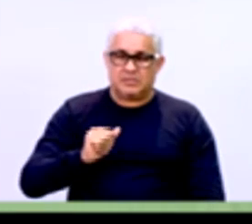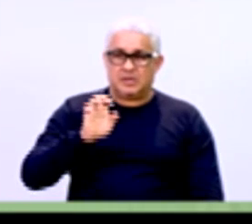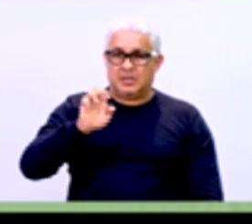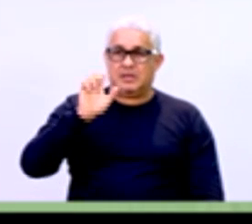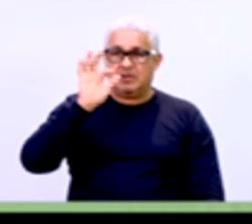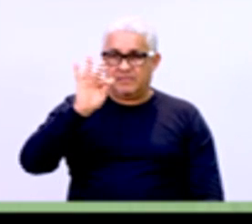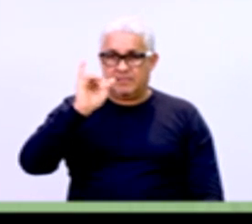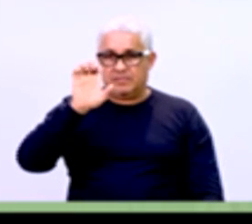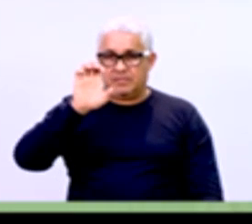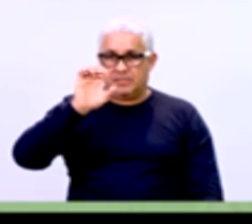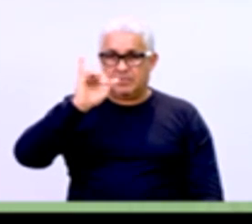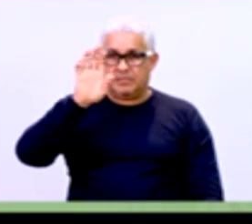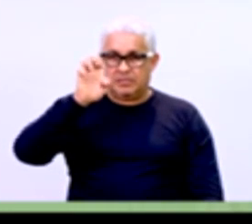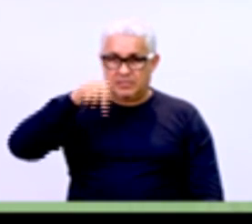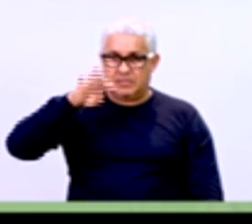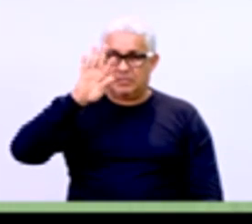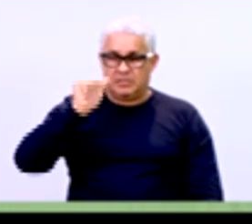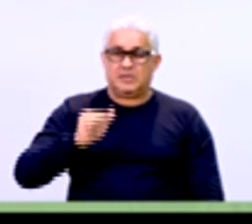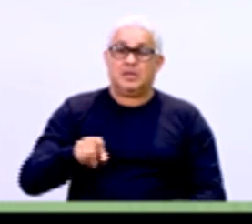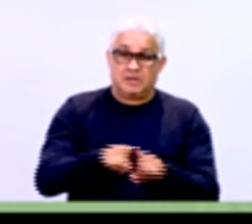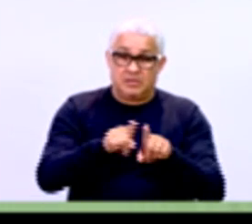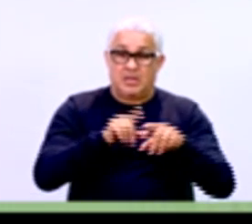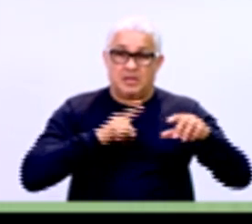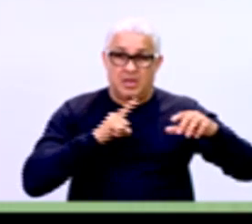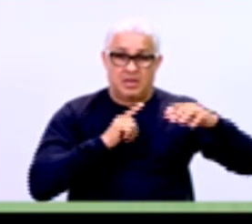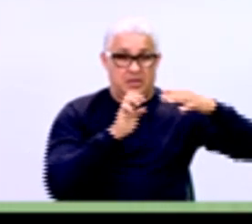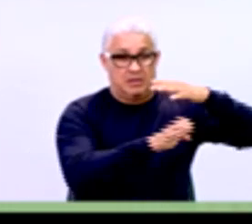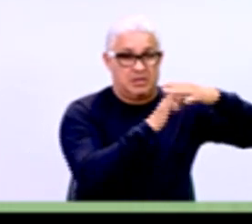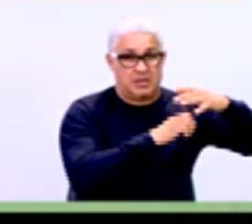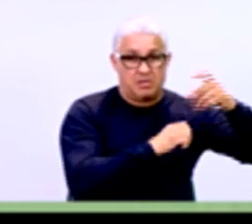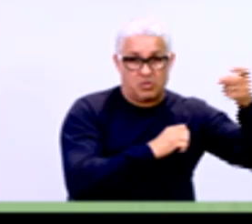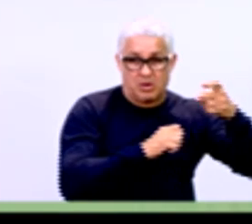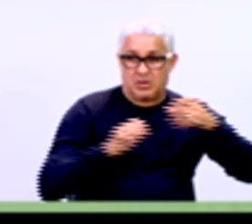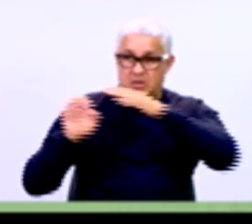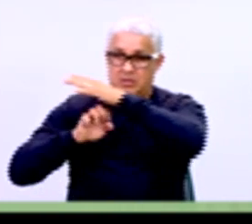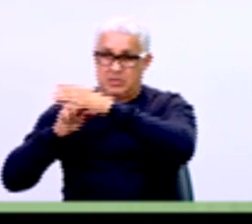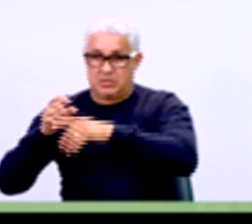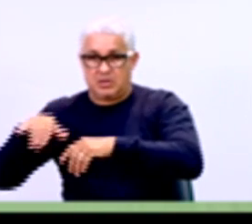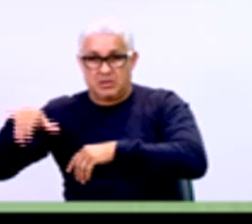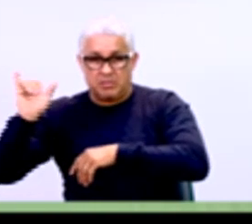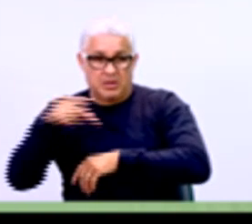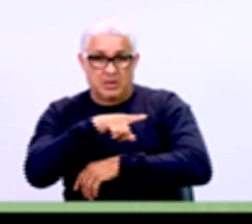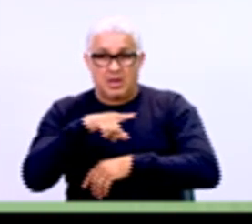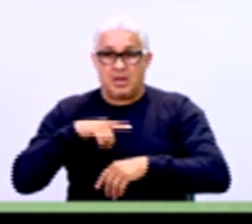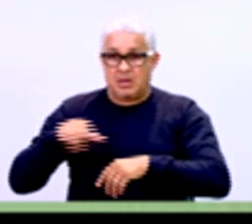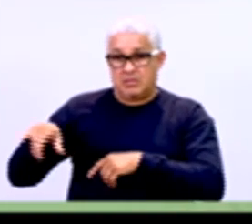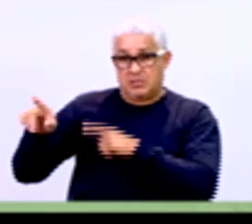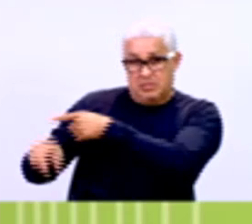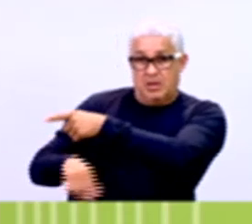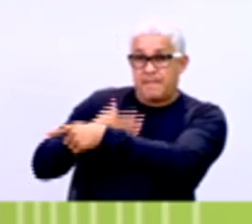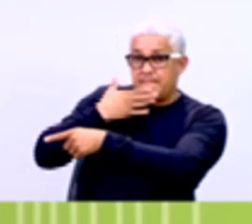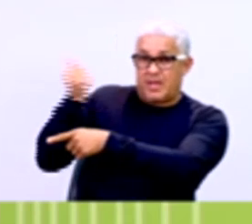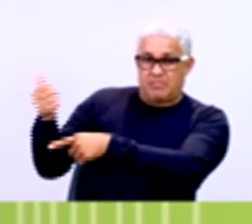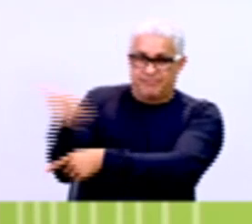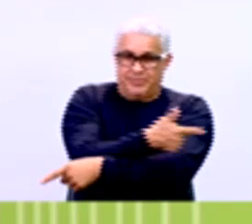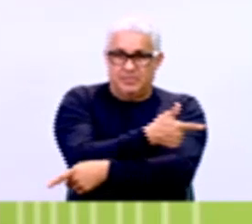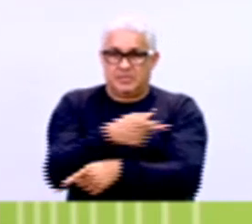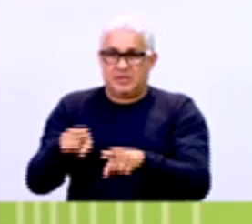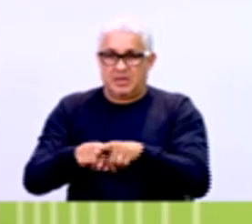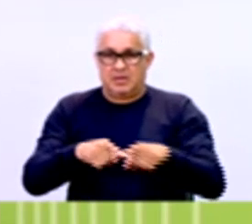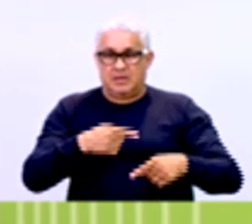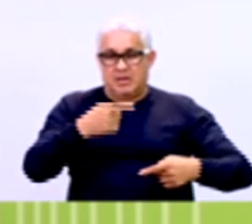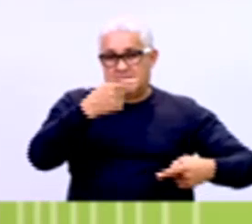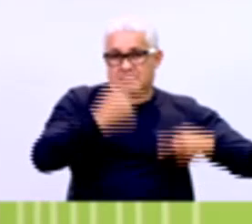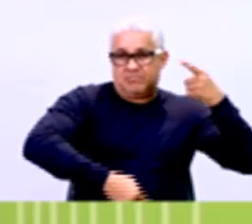empresa. Puxa vida, entre a empresa X e a Y, eu vou ficar com aquela lá, a Y, que ela tem o quê? Ela tem uma política ambiental, ela está cumprindo